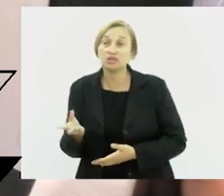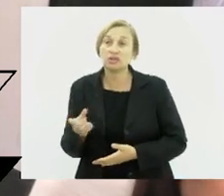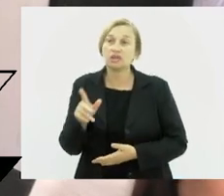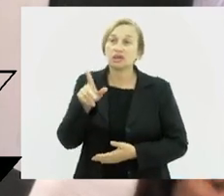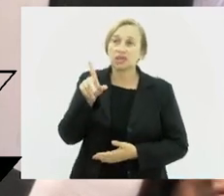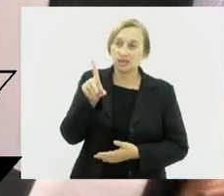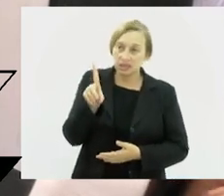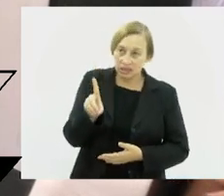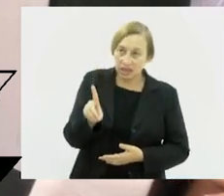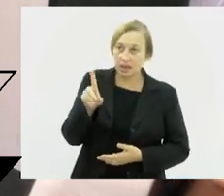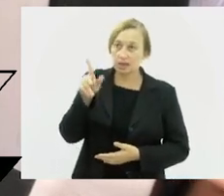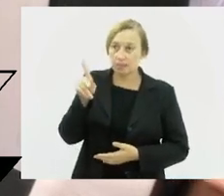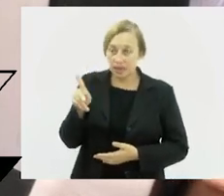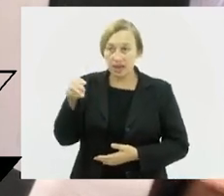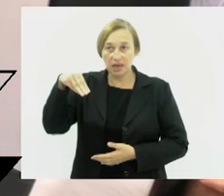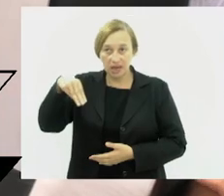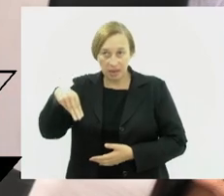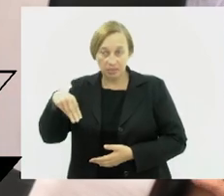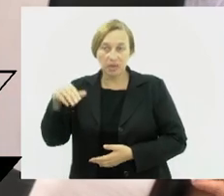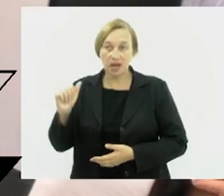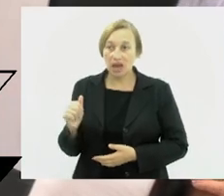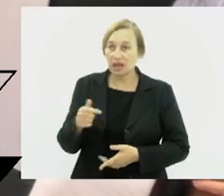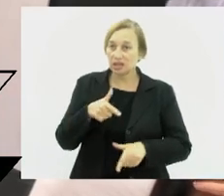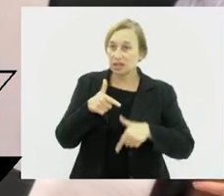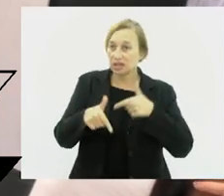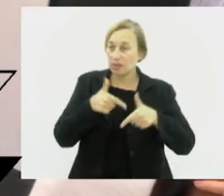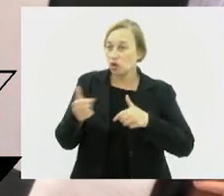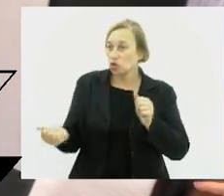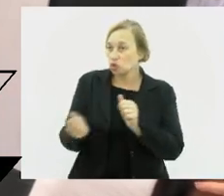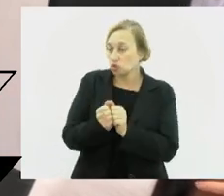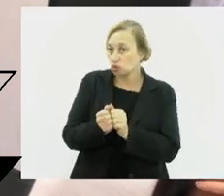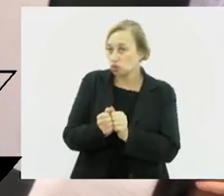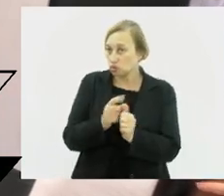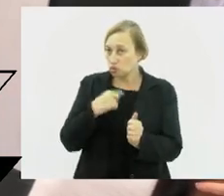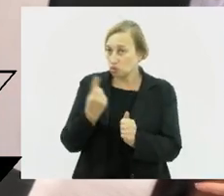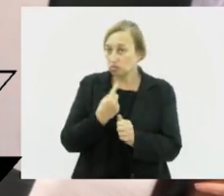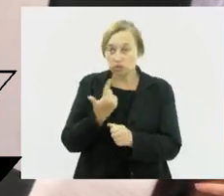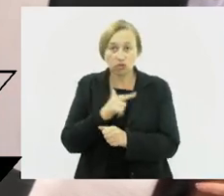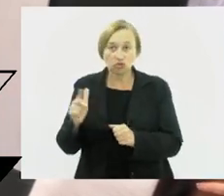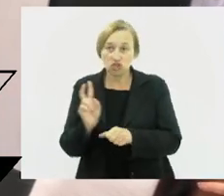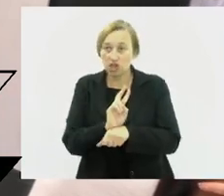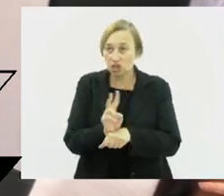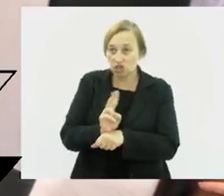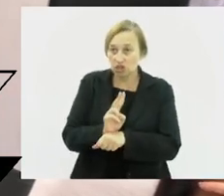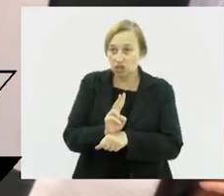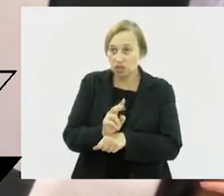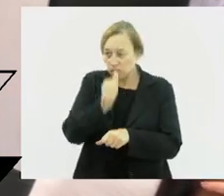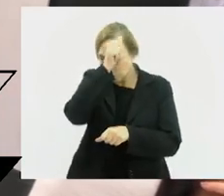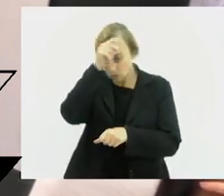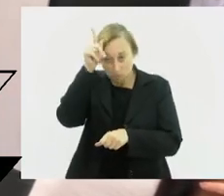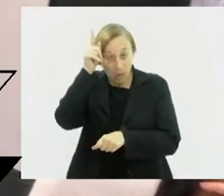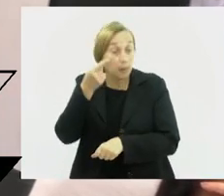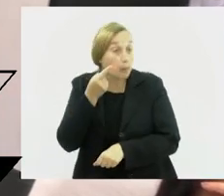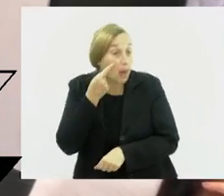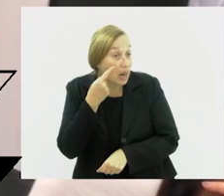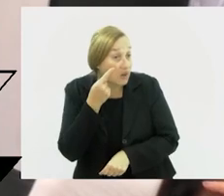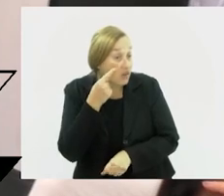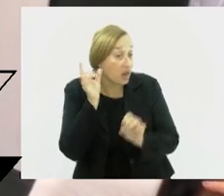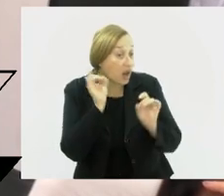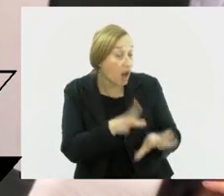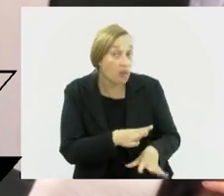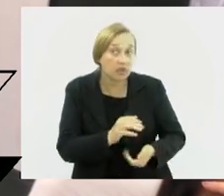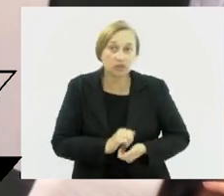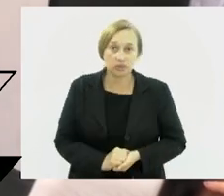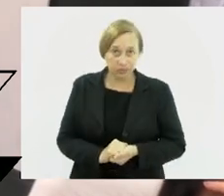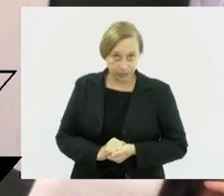trabalhou conosco porque não tinha agente público para atestar maus-tratos. E pela resolução do